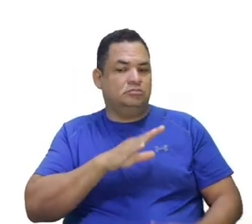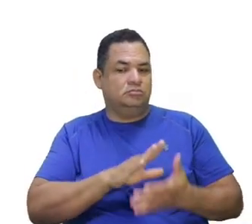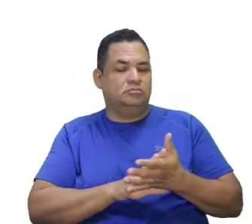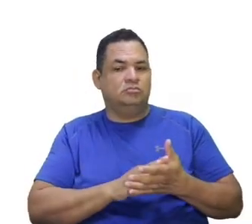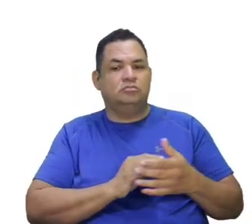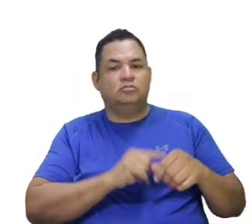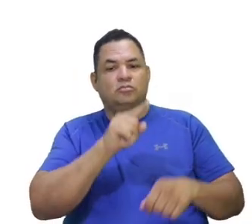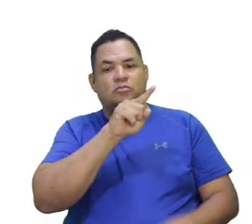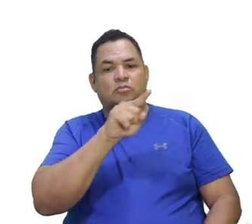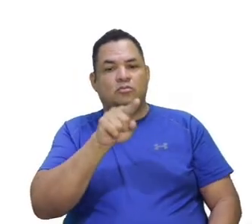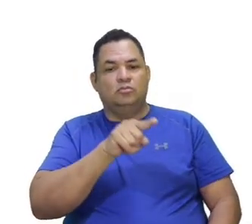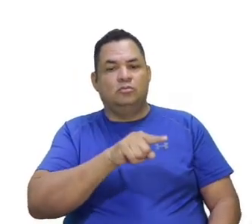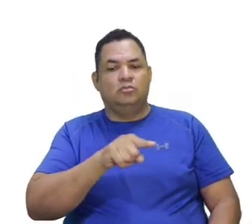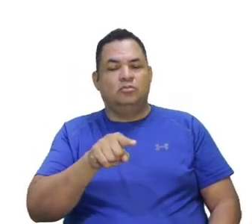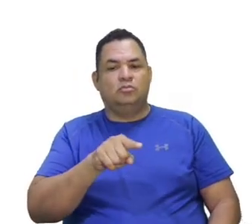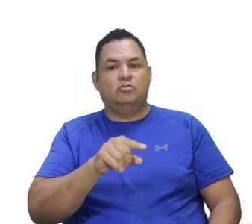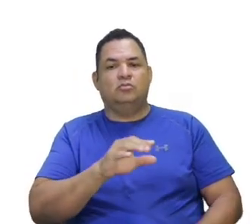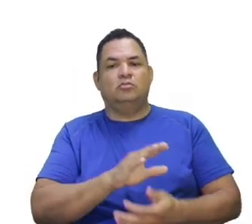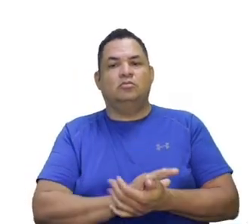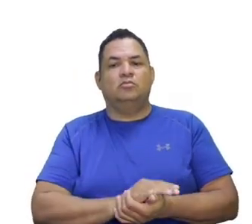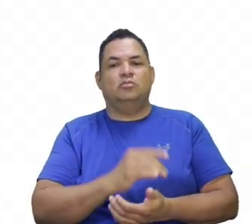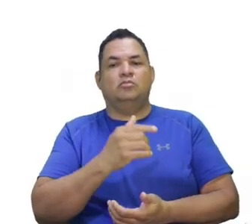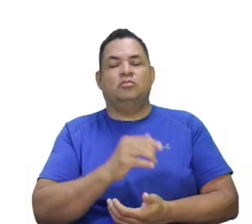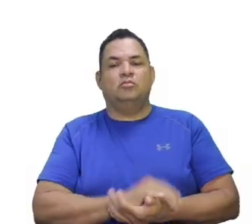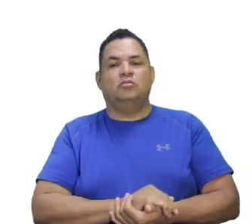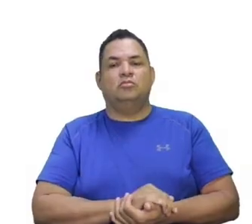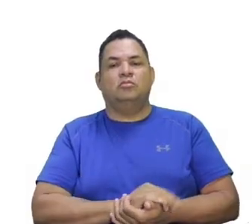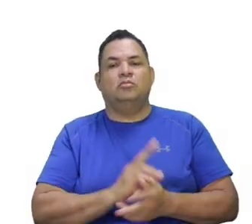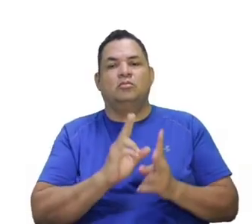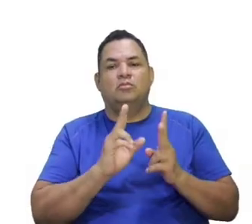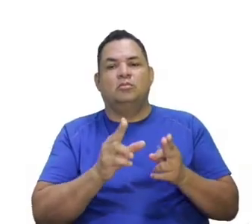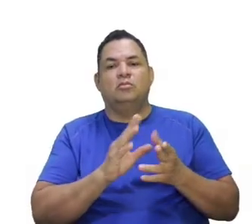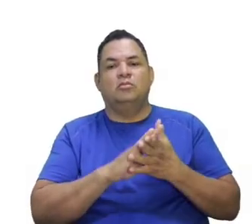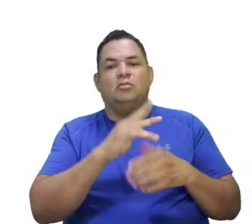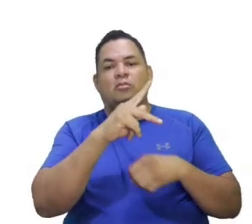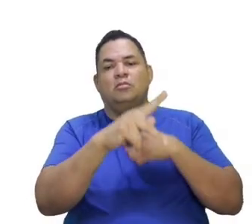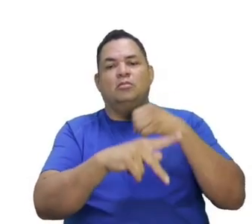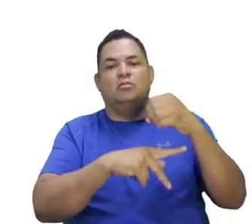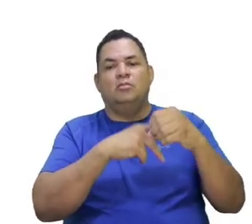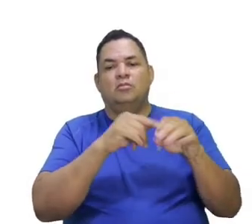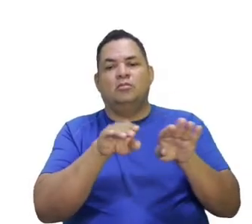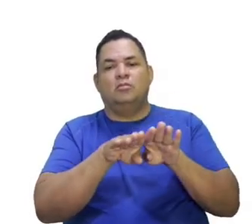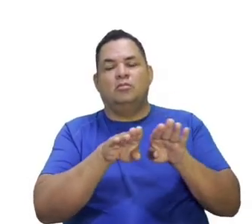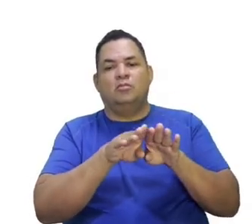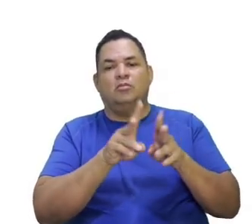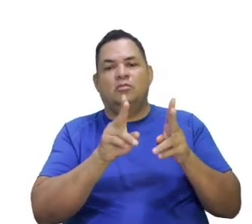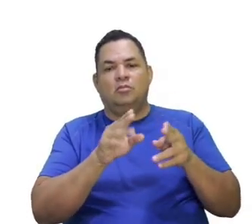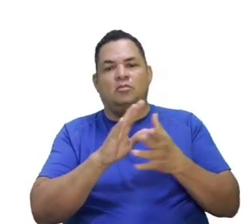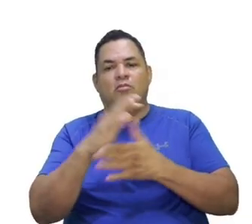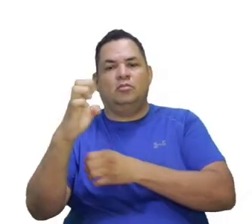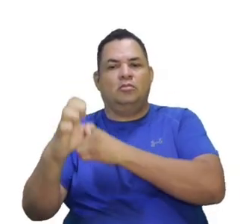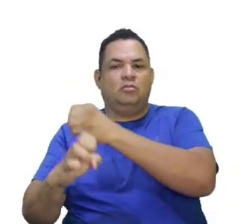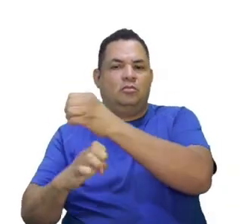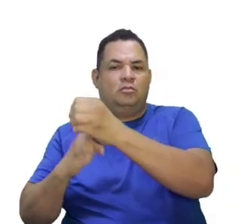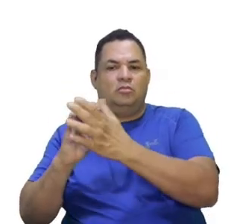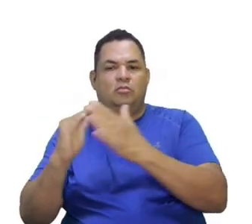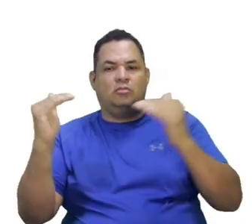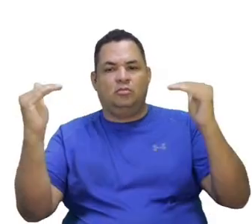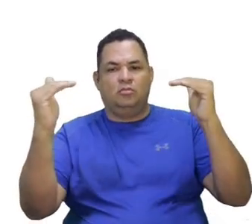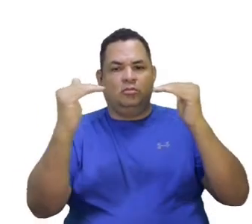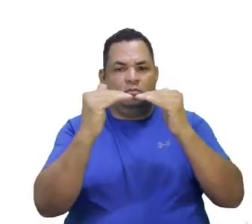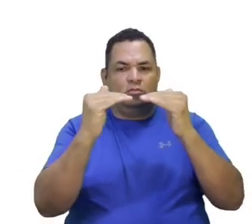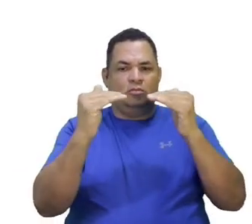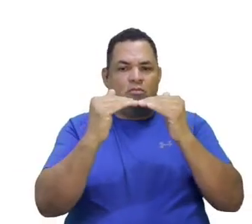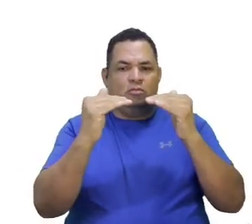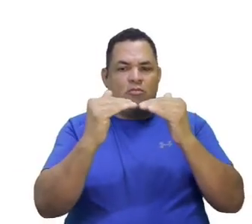neutro, o número atômico dele vai ser igual à quantidade de prótons e igual à quantidade de elétrons. Então, se o número